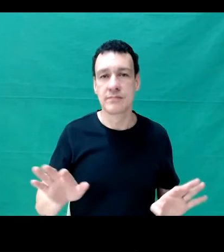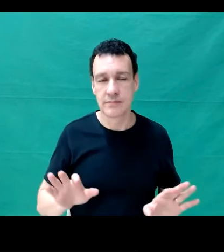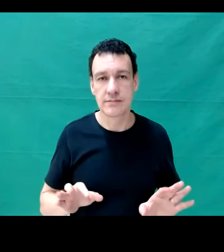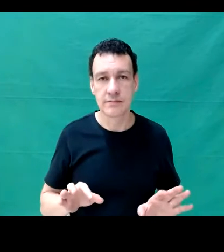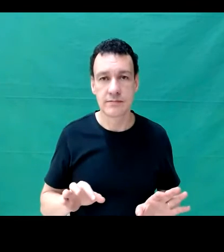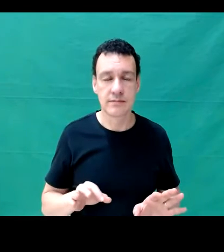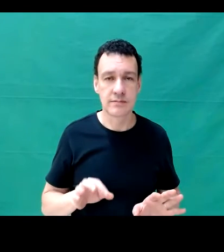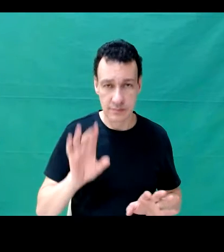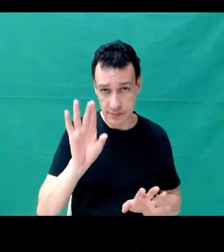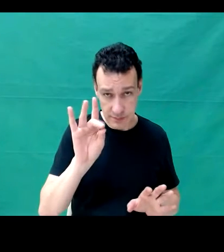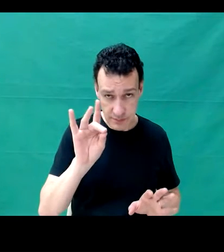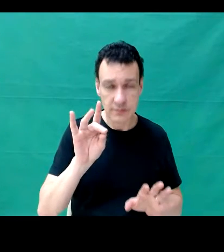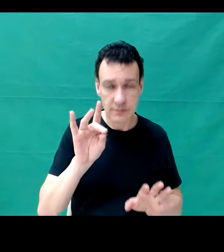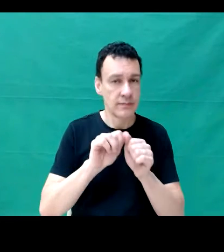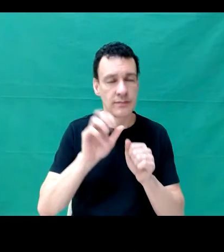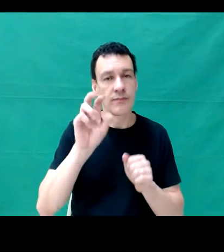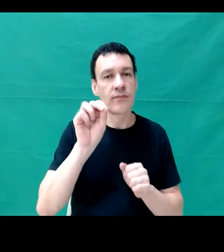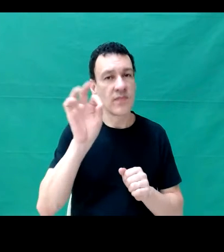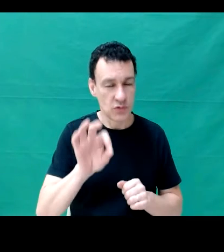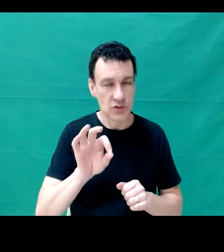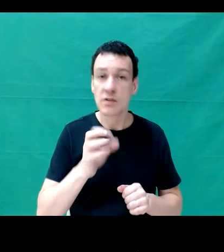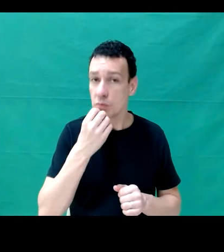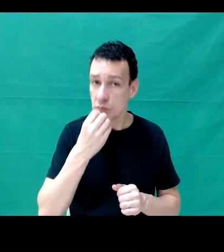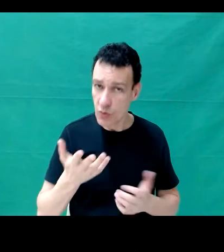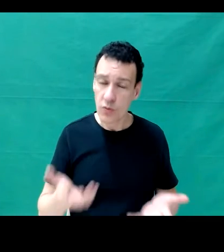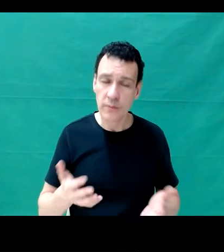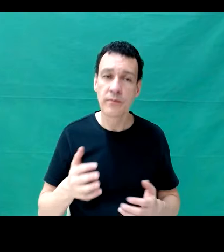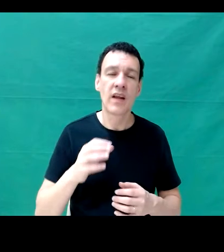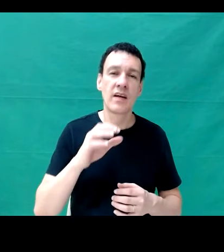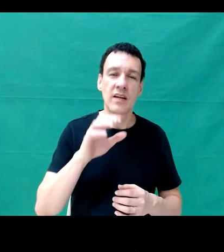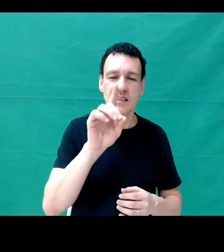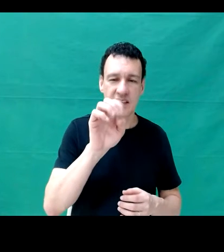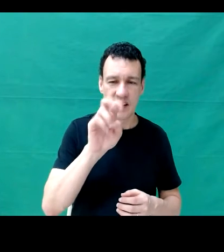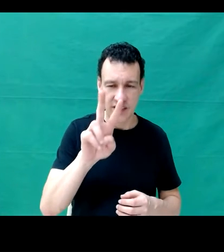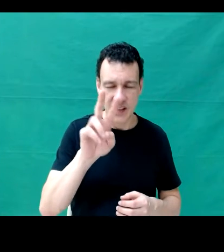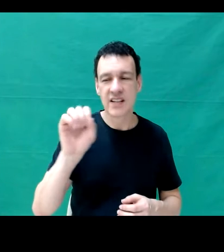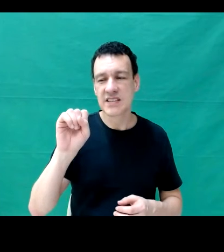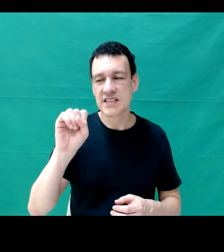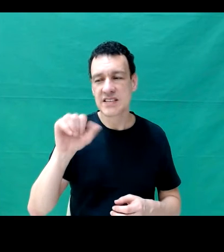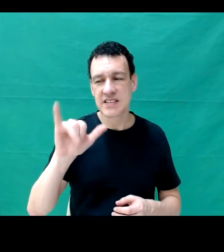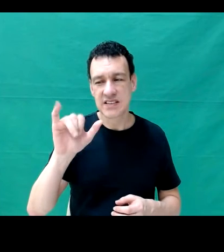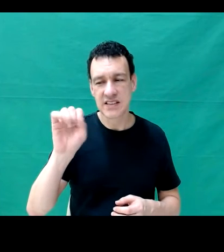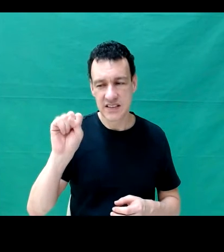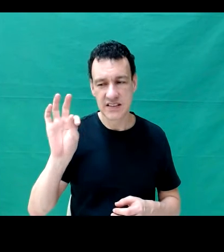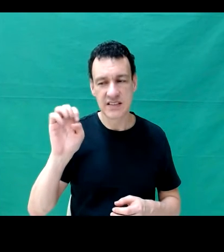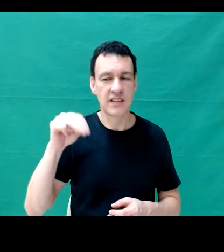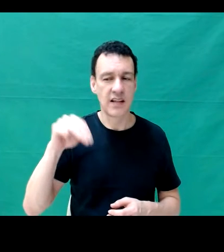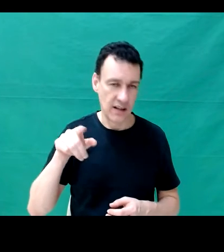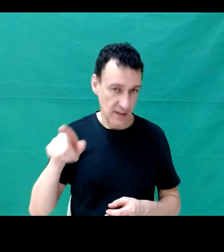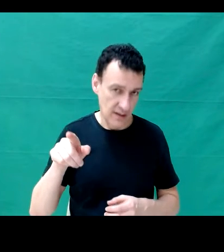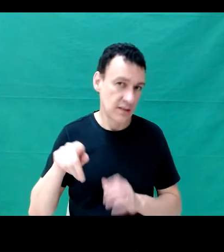uma ferramenta poderosa, né, da Deck System, e eles têm investido muito nessa parte de acessibilidade